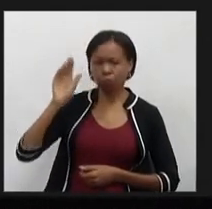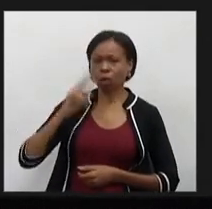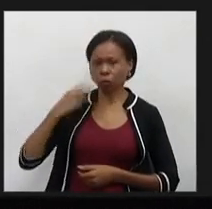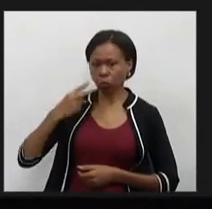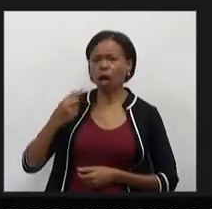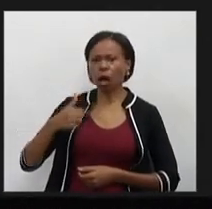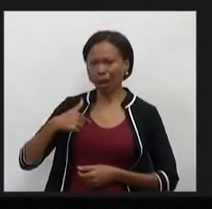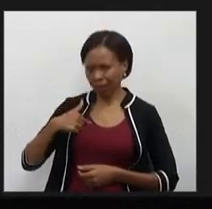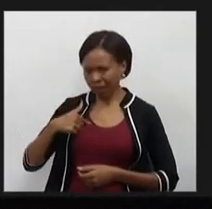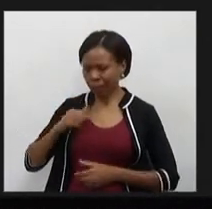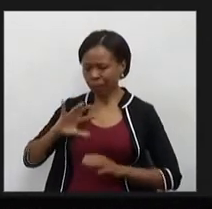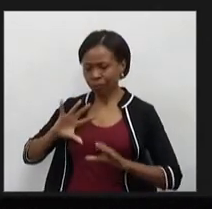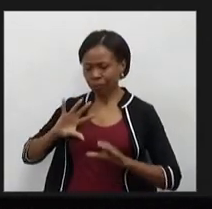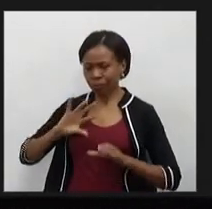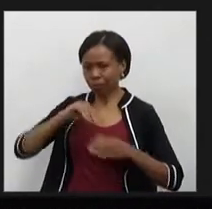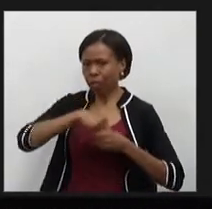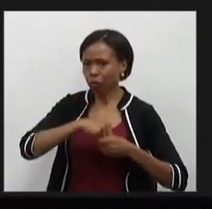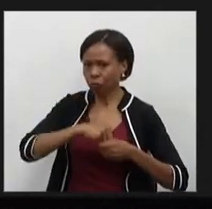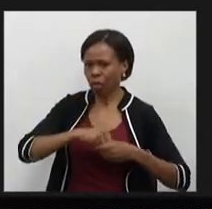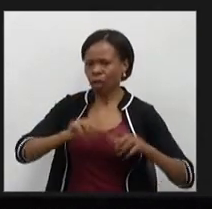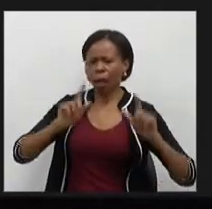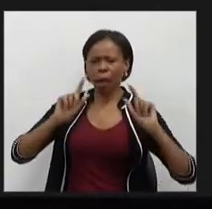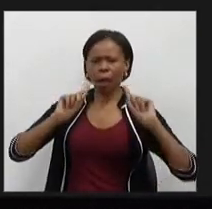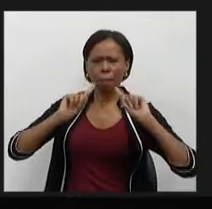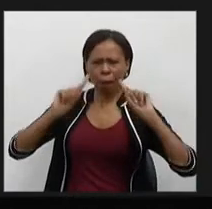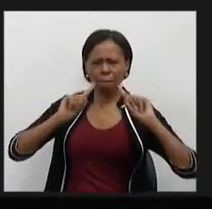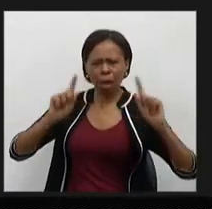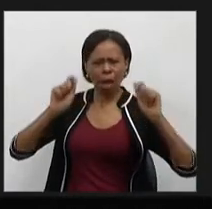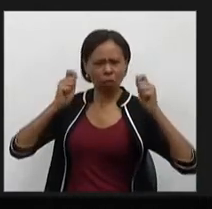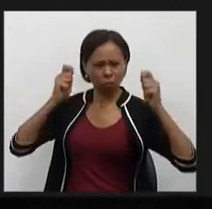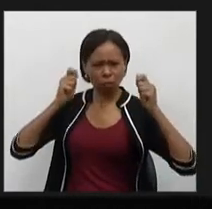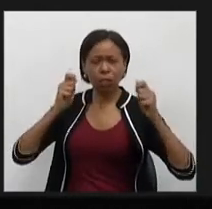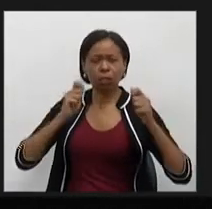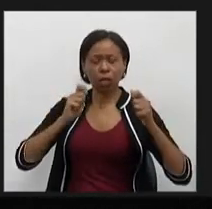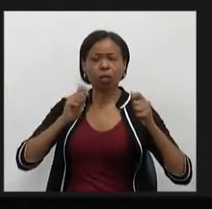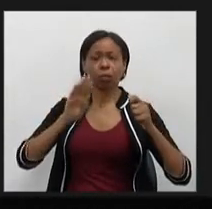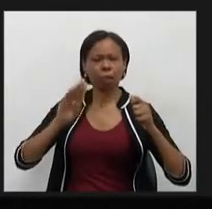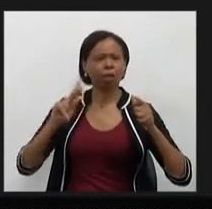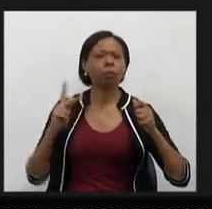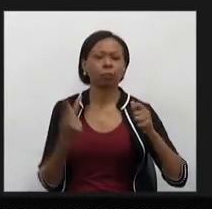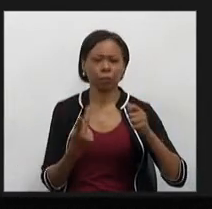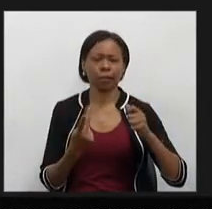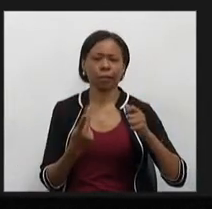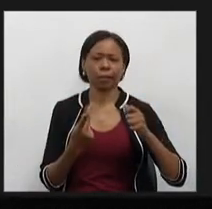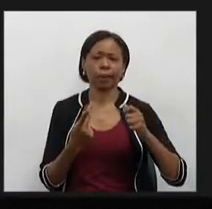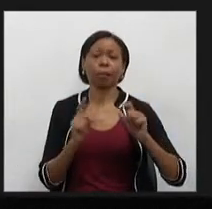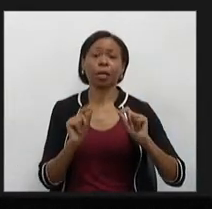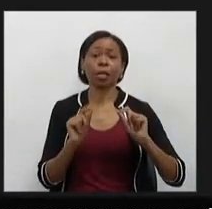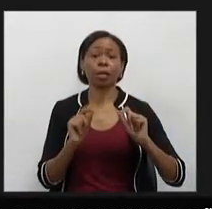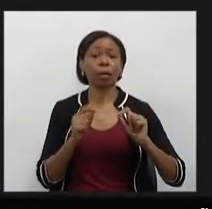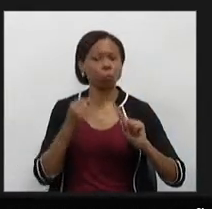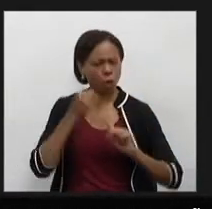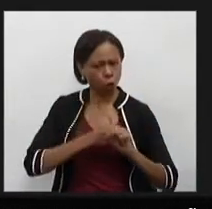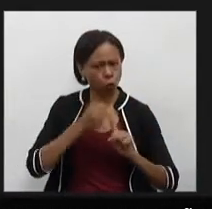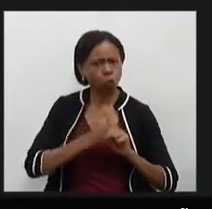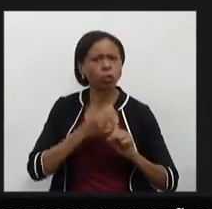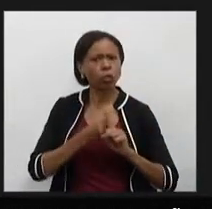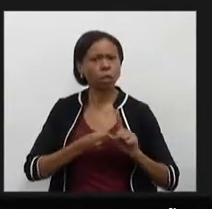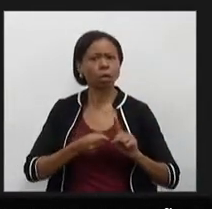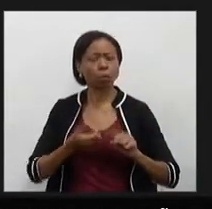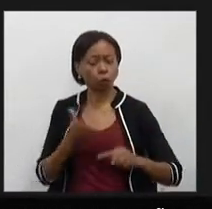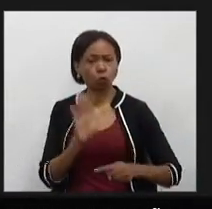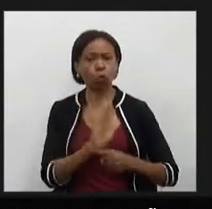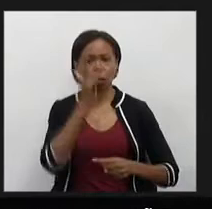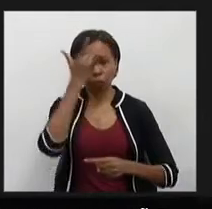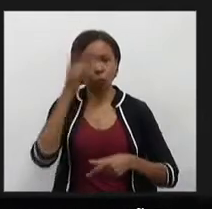Belo Horizonte só para ter a palavra de lutar pelos raros, não por ideologia política, esquerda e direita. Então foi aí que eu fiquei conhecido em